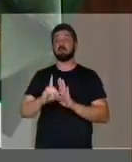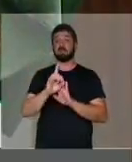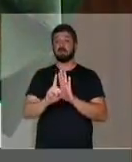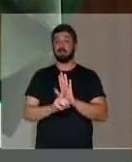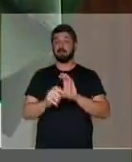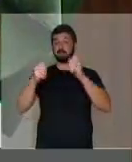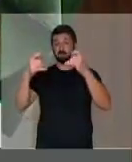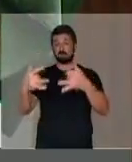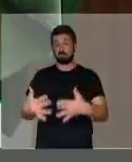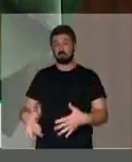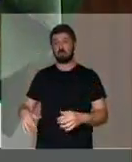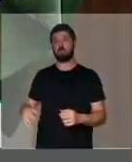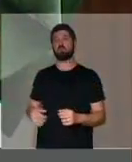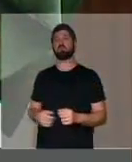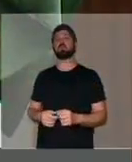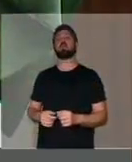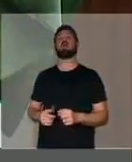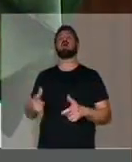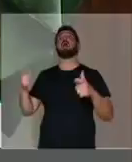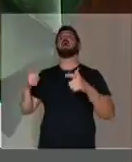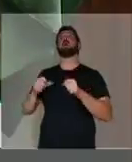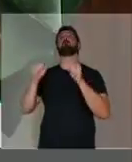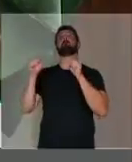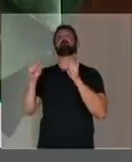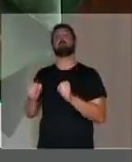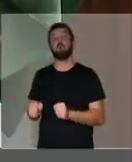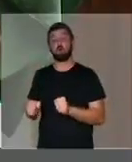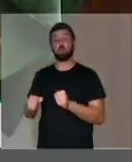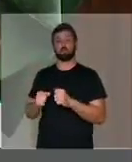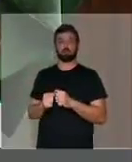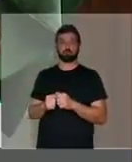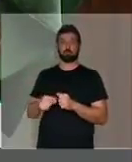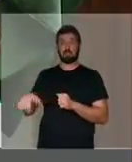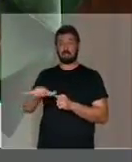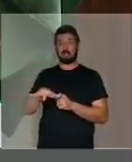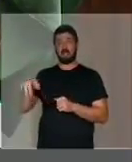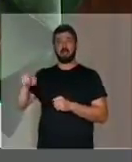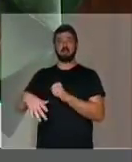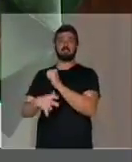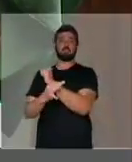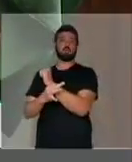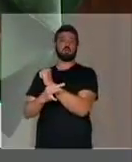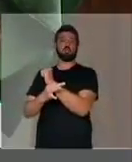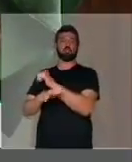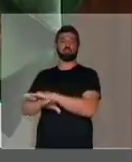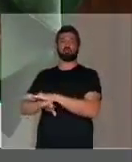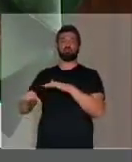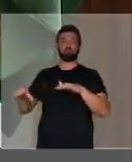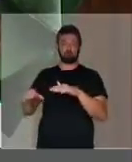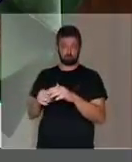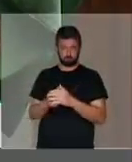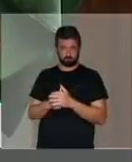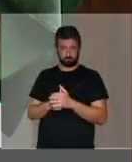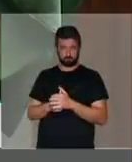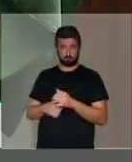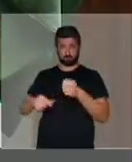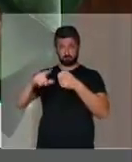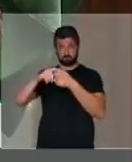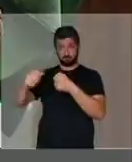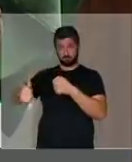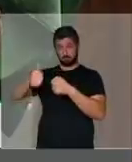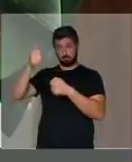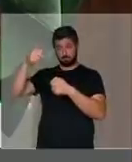decreto especificou a amplitude de intervenção que vem a ser a área de segurança. Na leitura do artigo